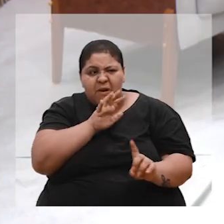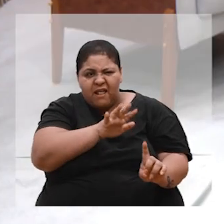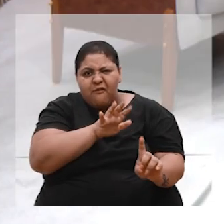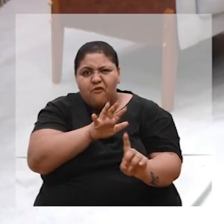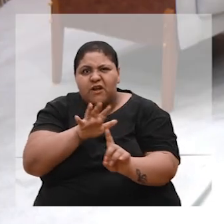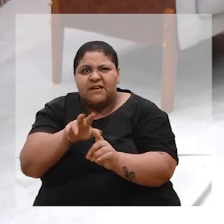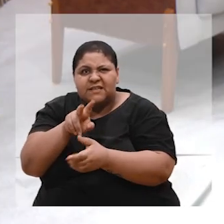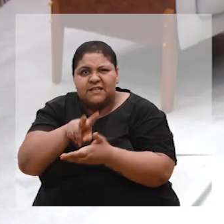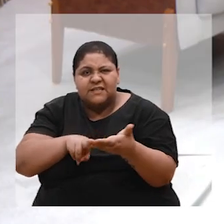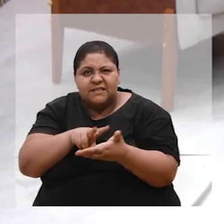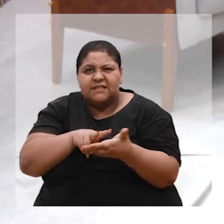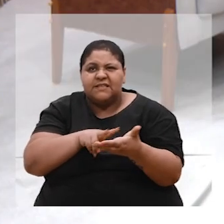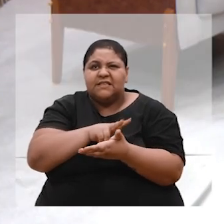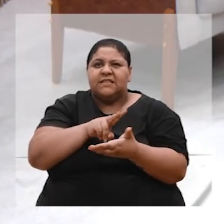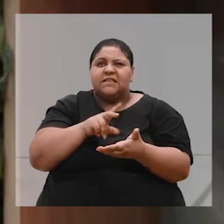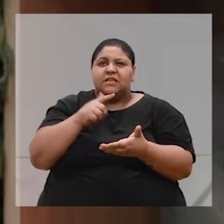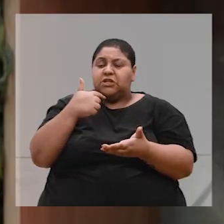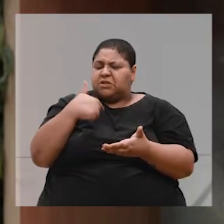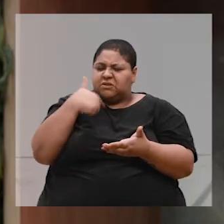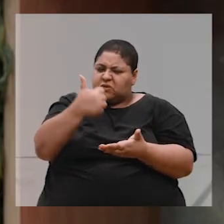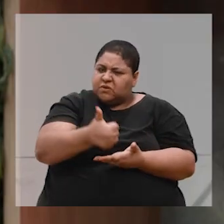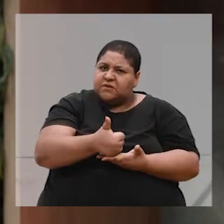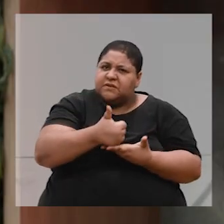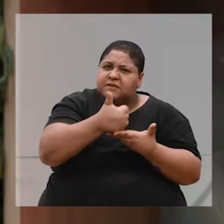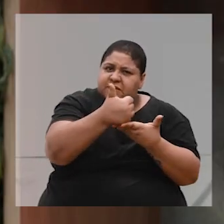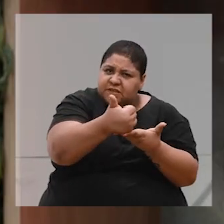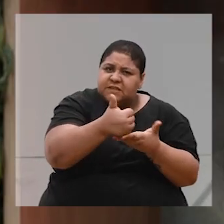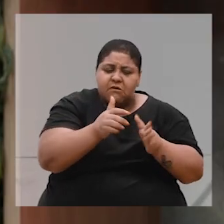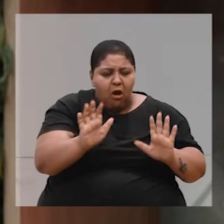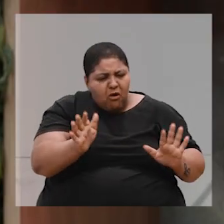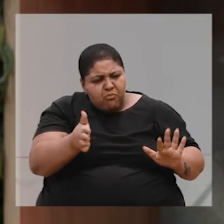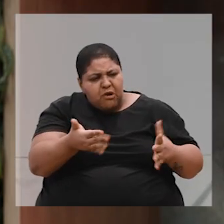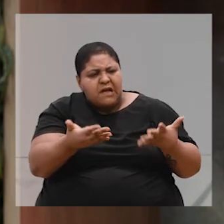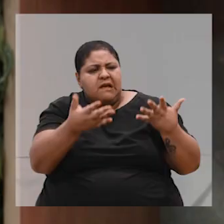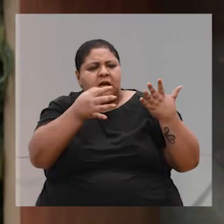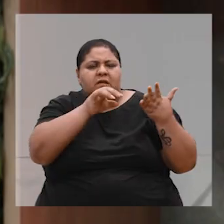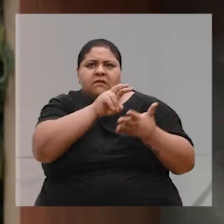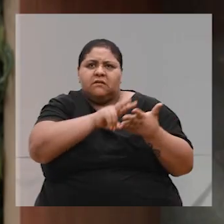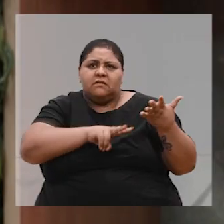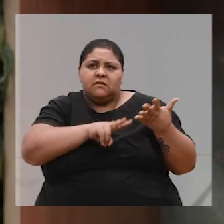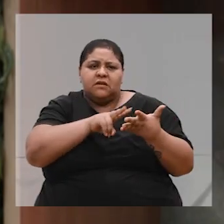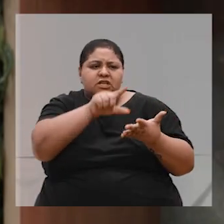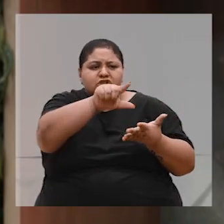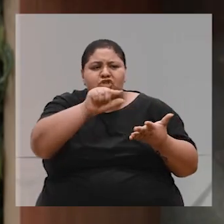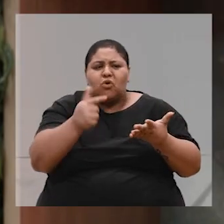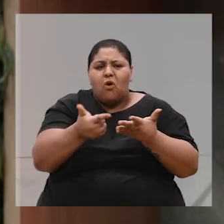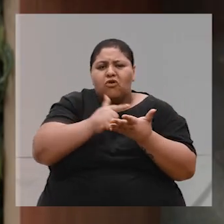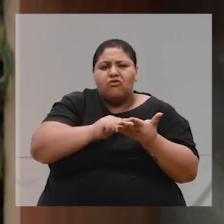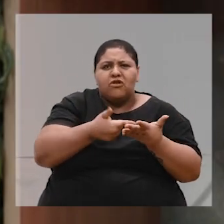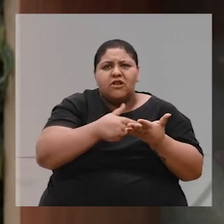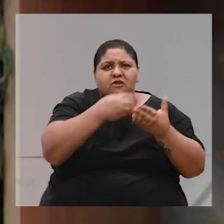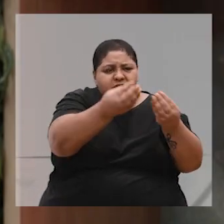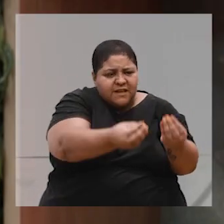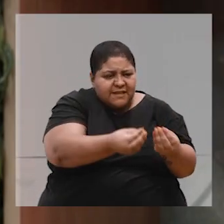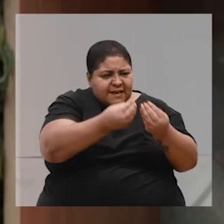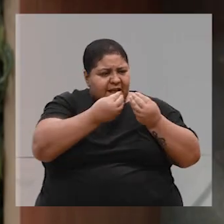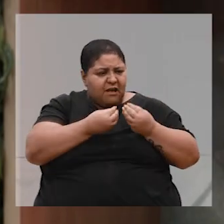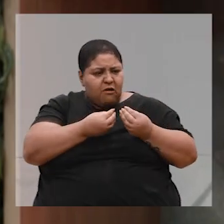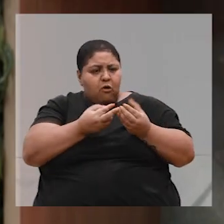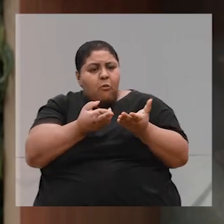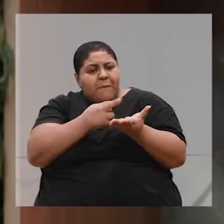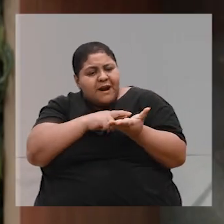ali, sim, vigilante, né? Apoiadora, né? Dizendo que tem oferta aqui. Incentivadora, né? Escolhe um livro lá e vem ler.